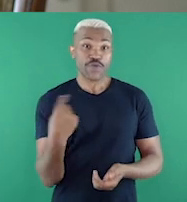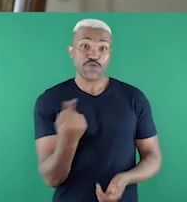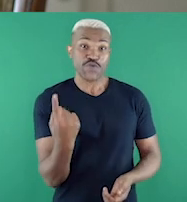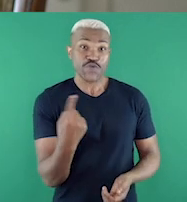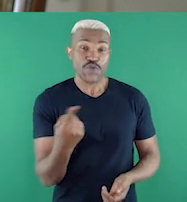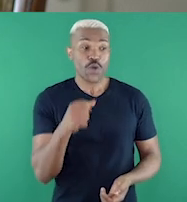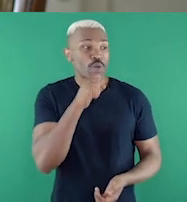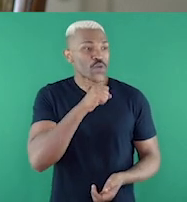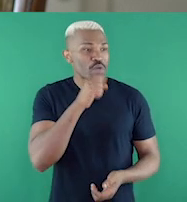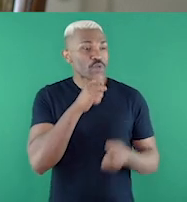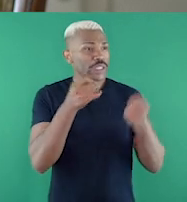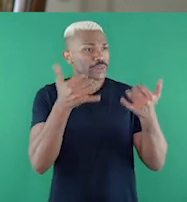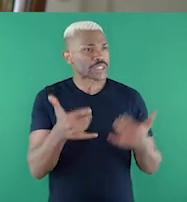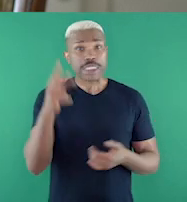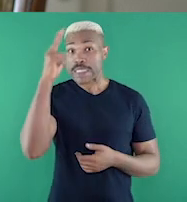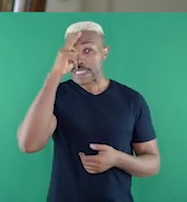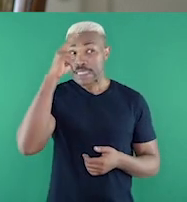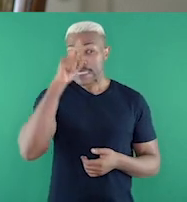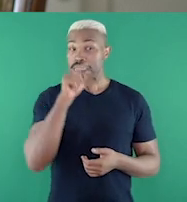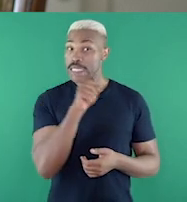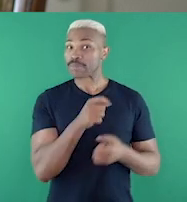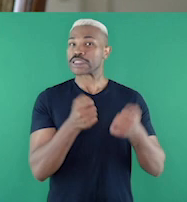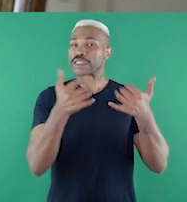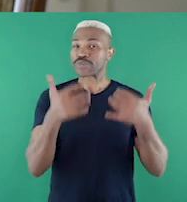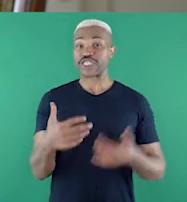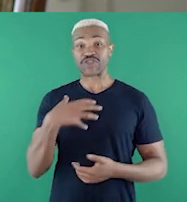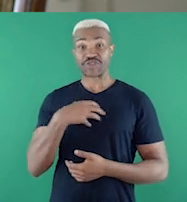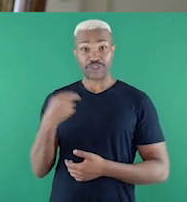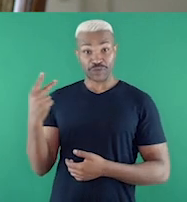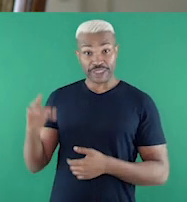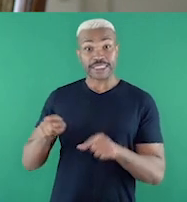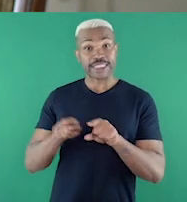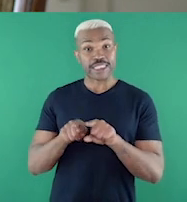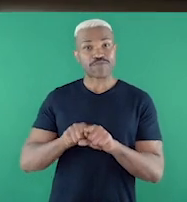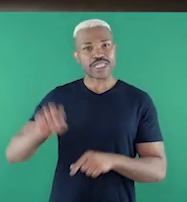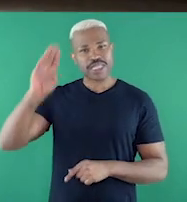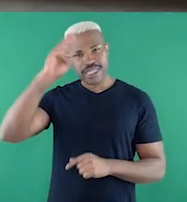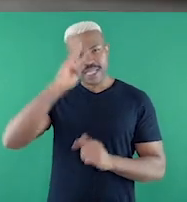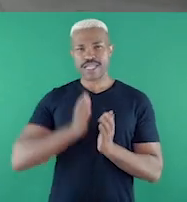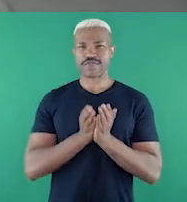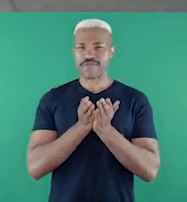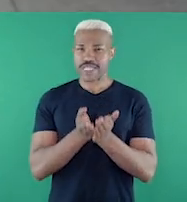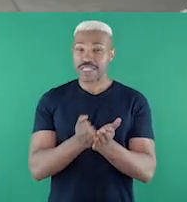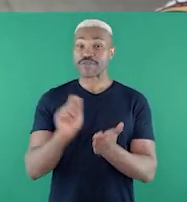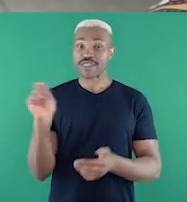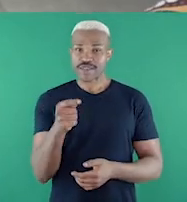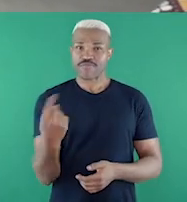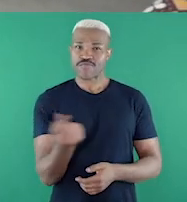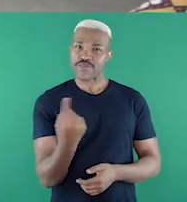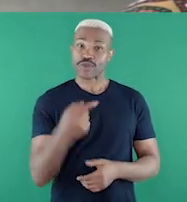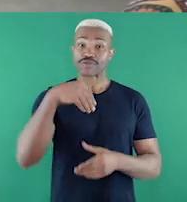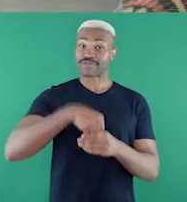avó. E a avó fala: isso me lembra uma história. E conta a história dos seus filhos, do almirante, mas coloca o peão também no